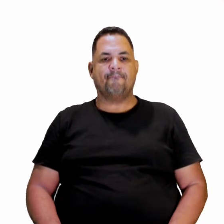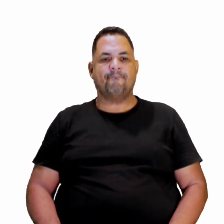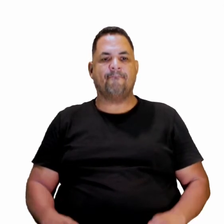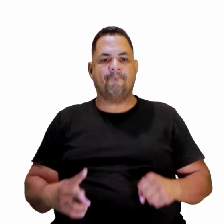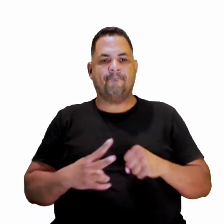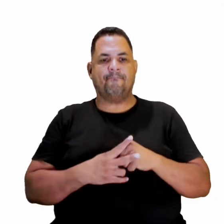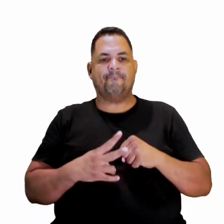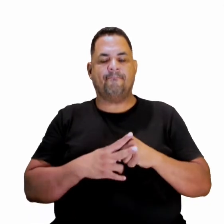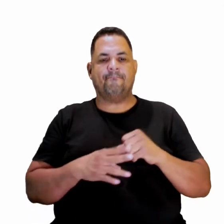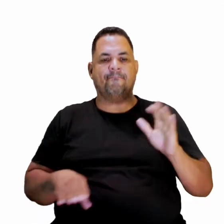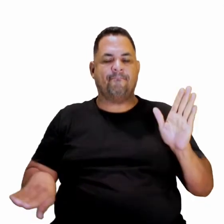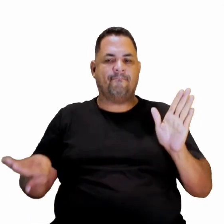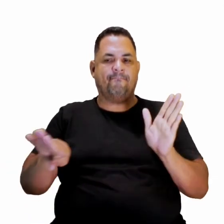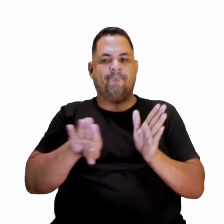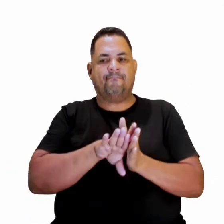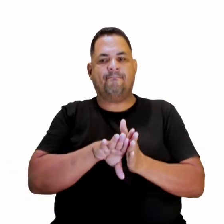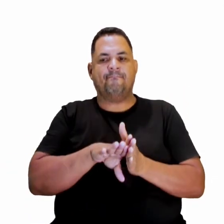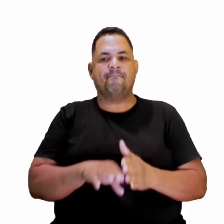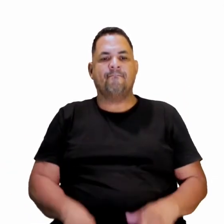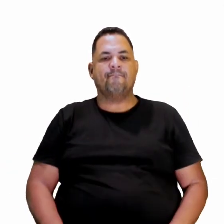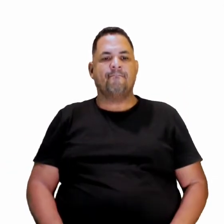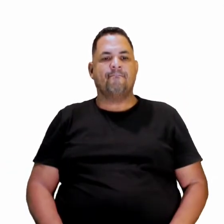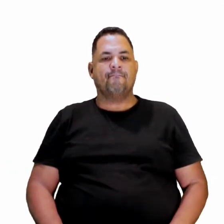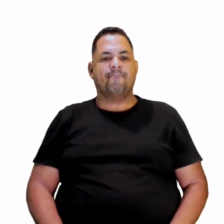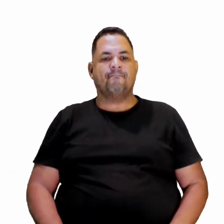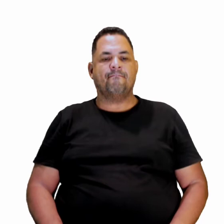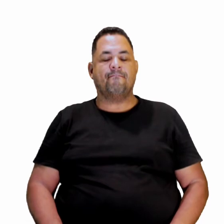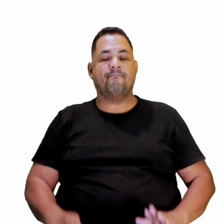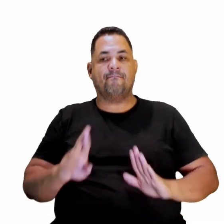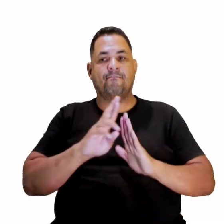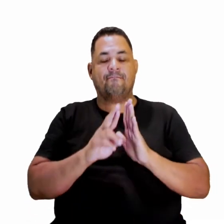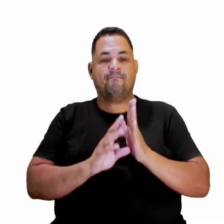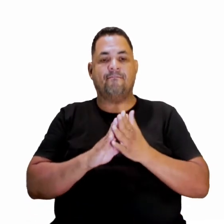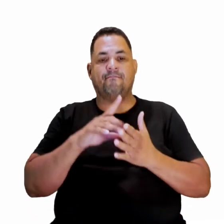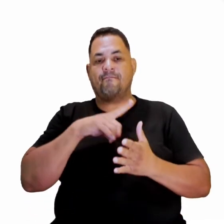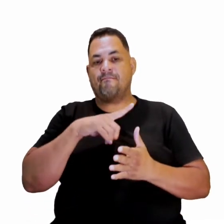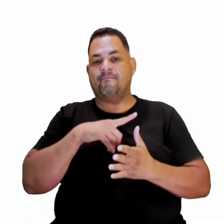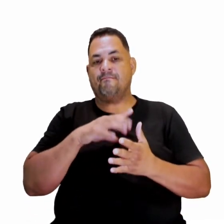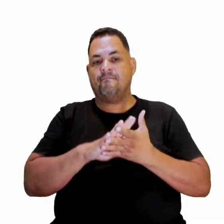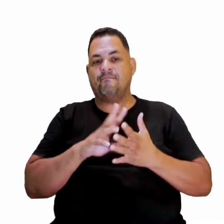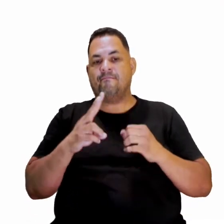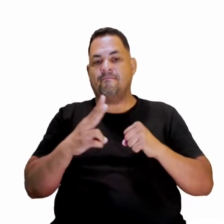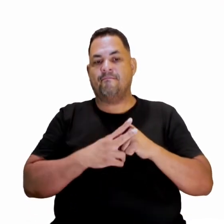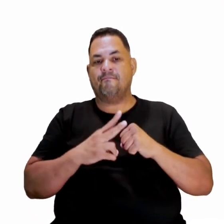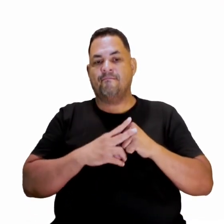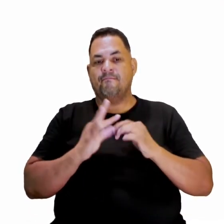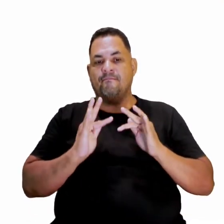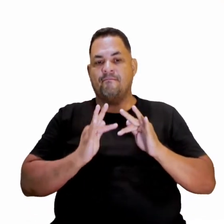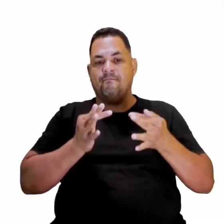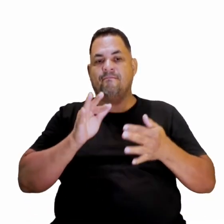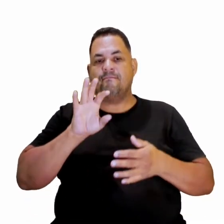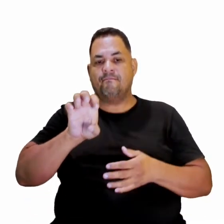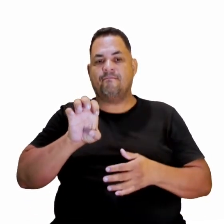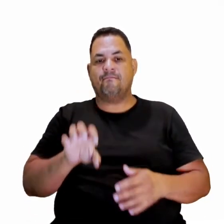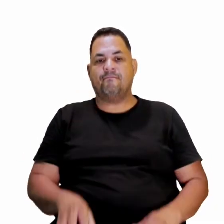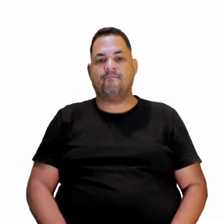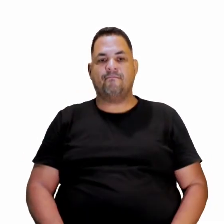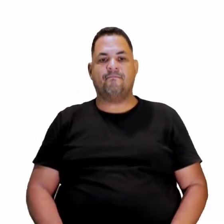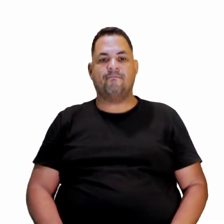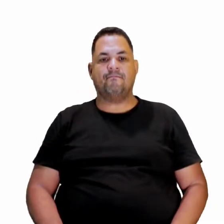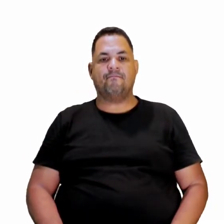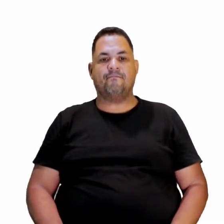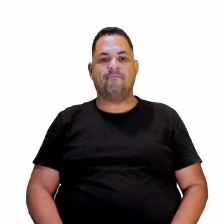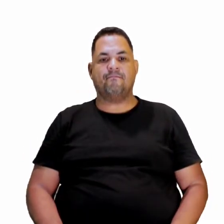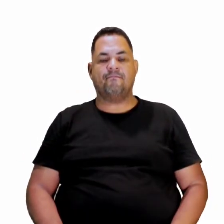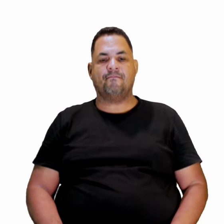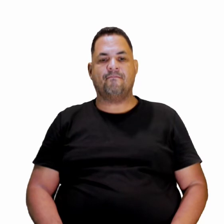verbo chegar, arrive, ele é da regra de verbos que terminam com E. Então, eu sei que verbos que terminam com E, eu vou